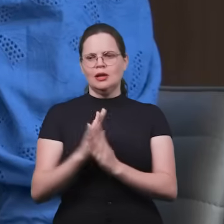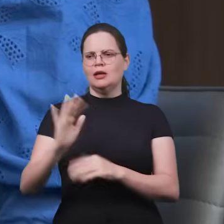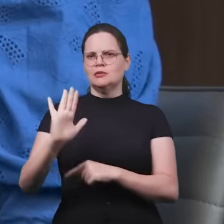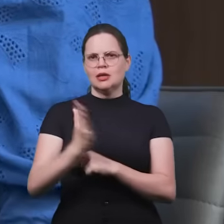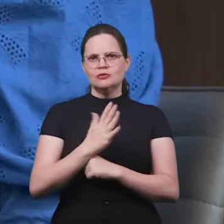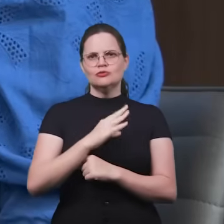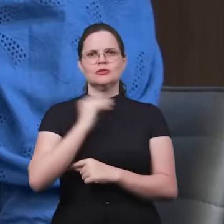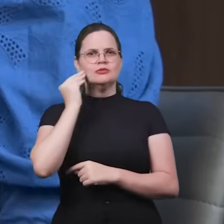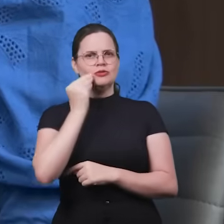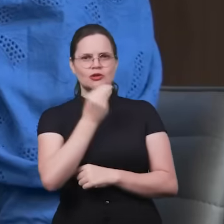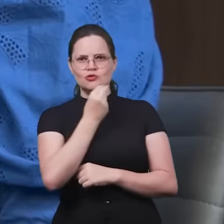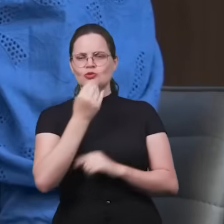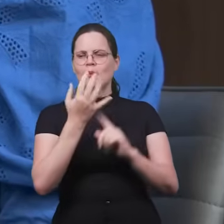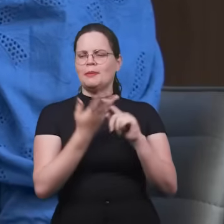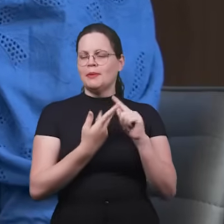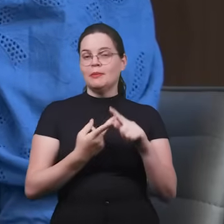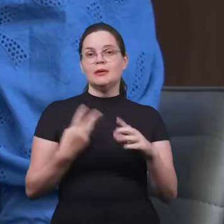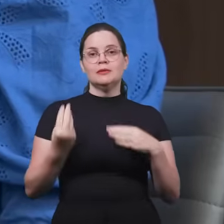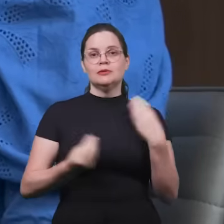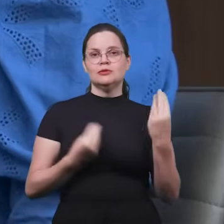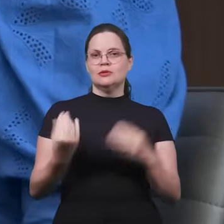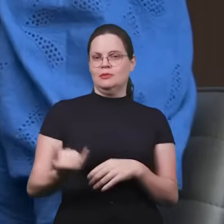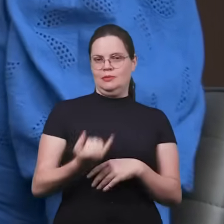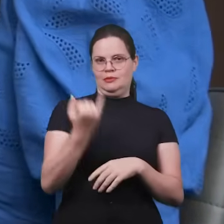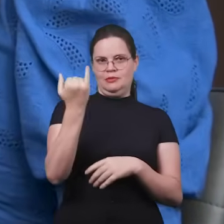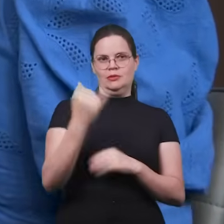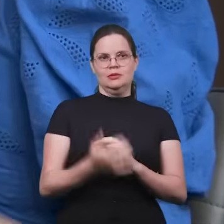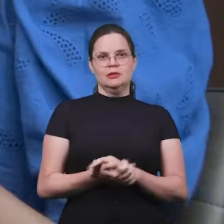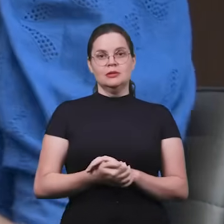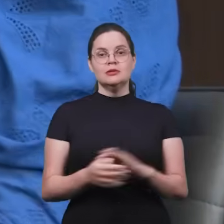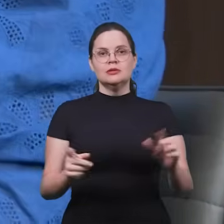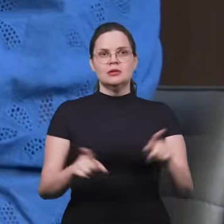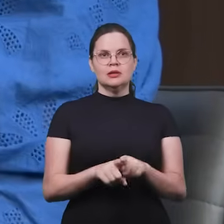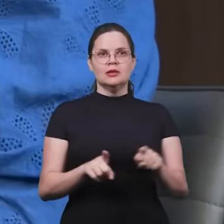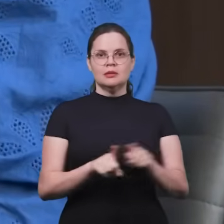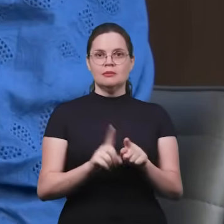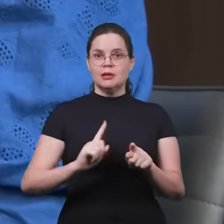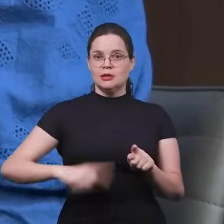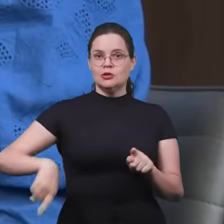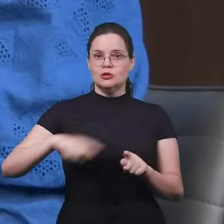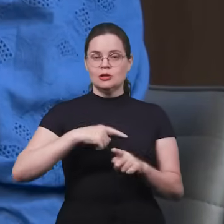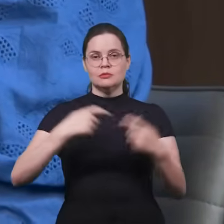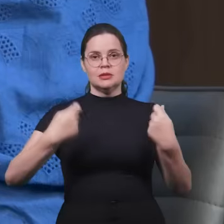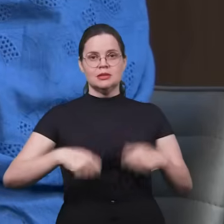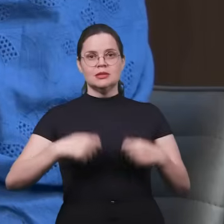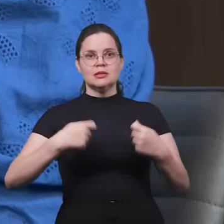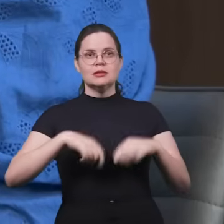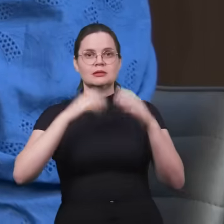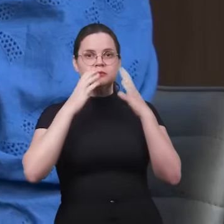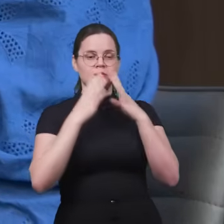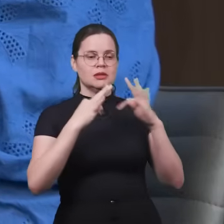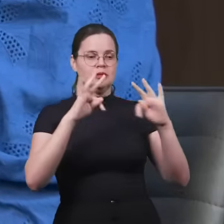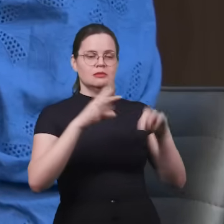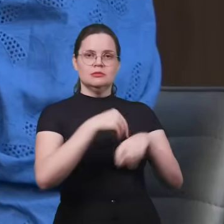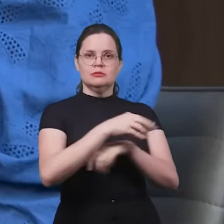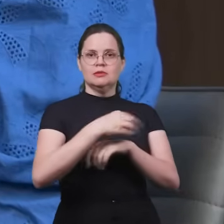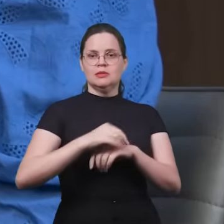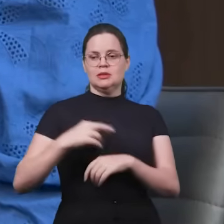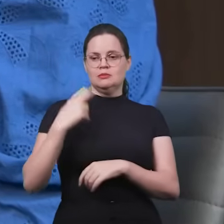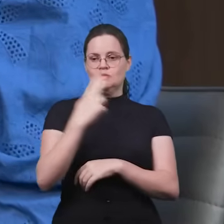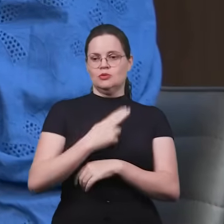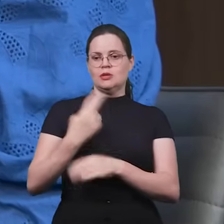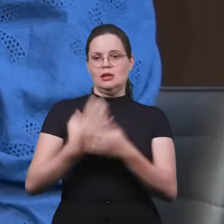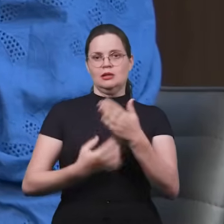numa oração. E a importância, como Kézia disse, de levar essa palavra, de ser instrumento